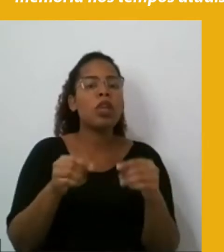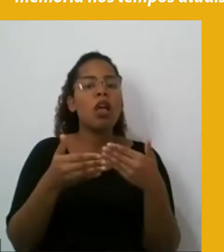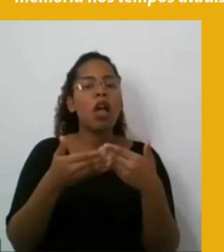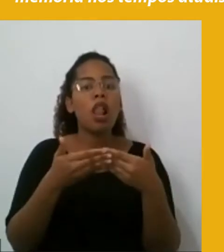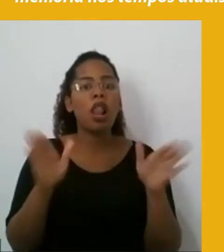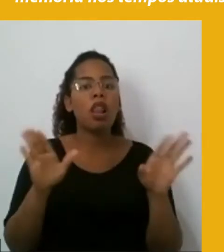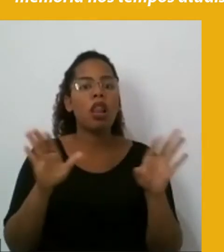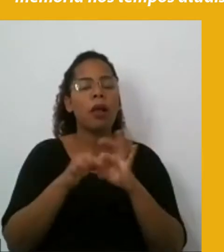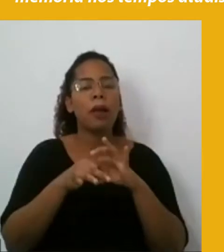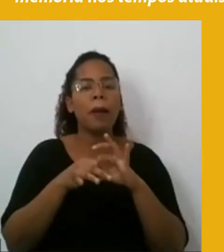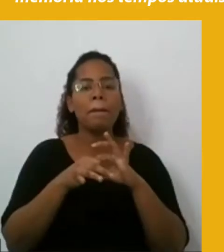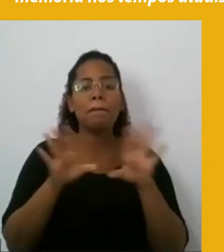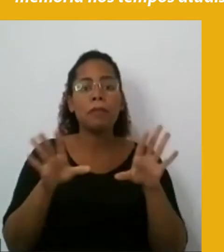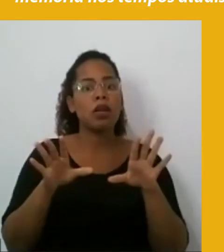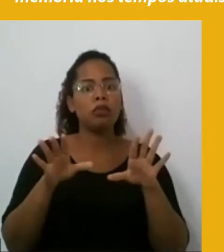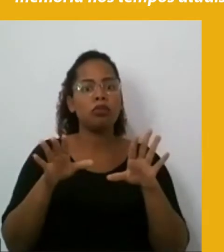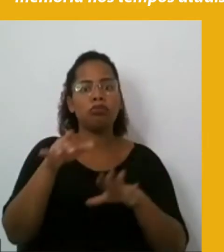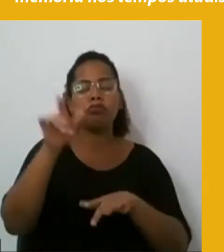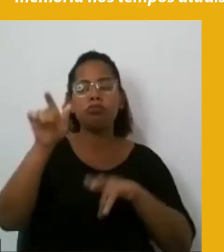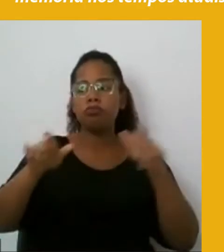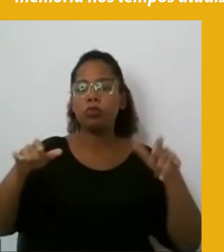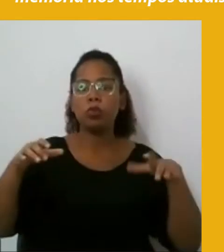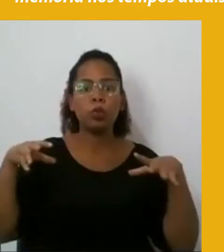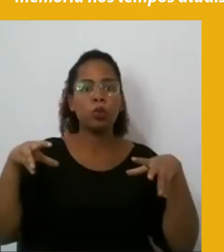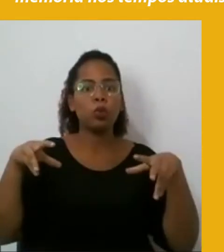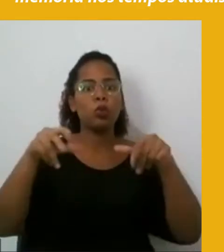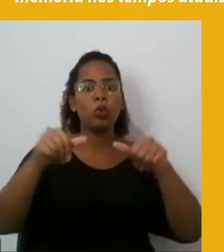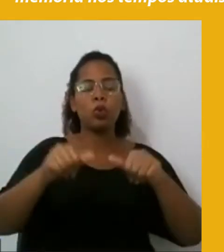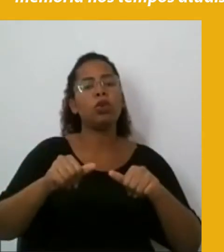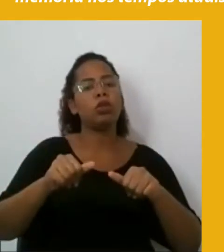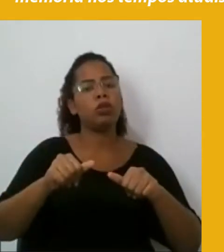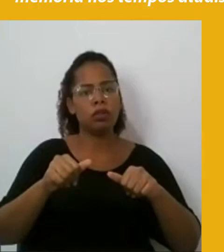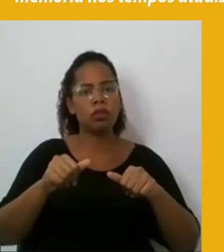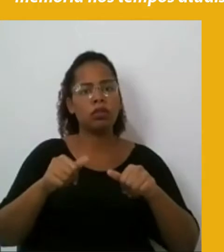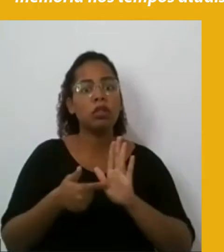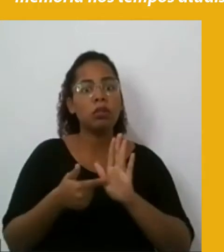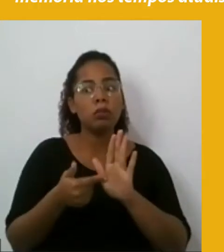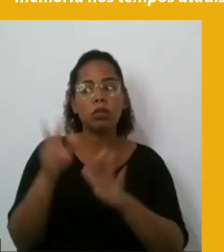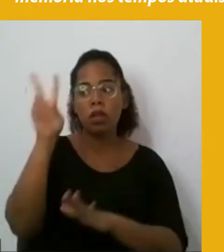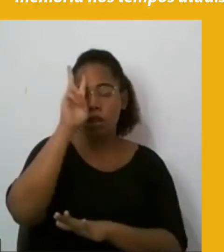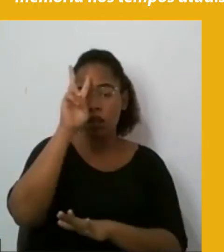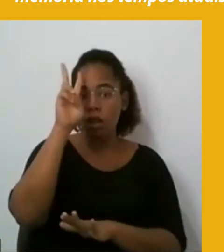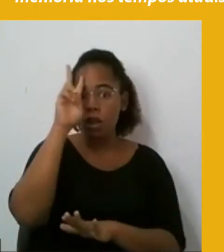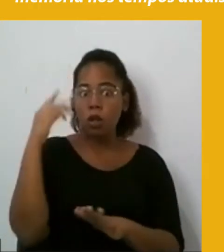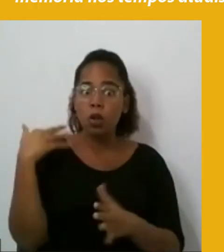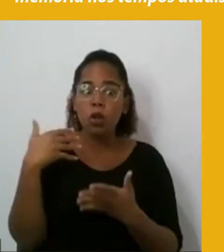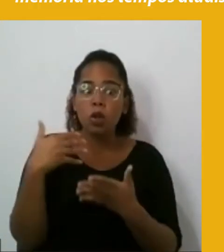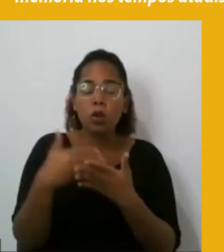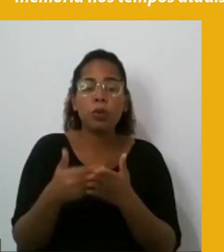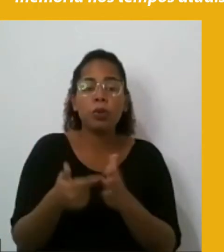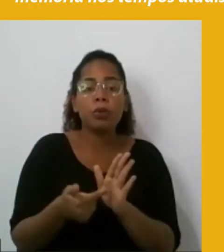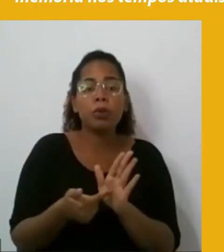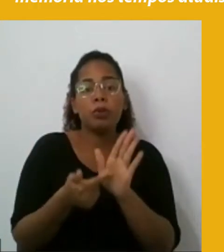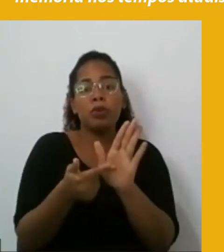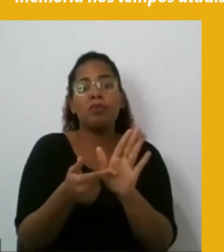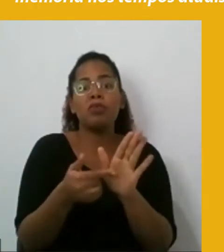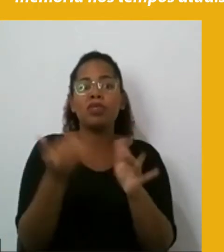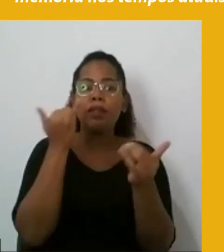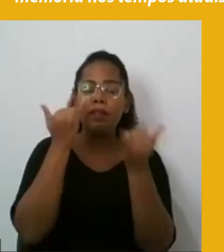todas as ancestralidades, resgatando essas ancestralidades, né? Foi interessante